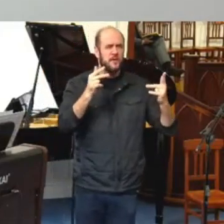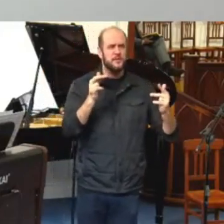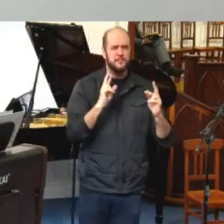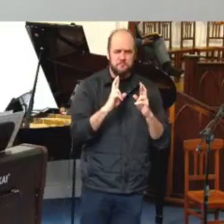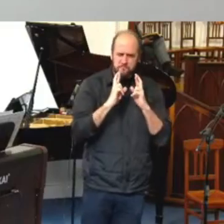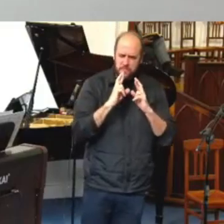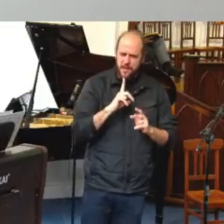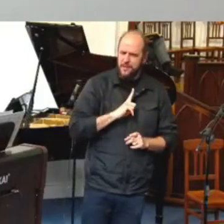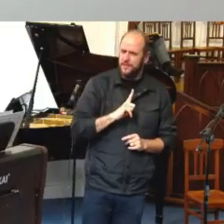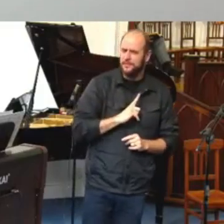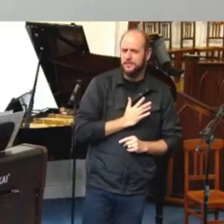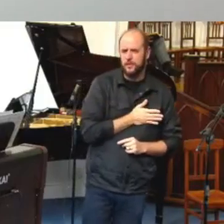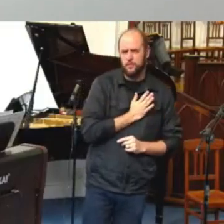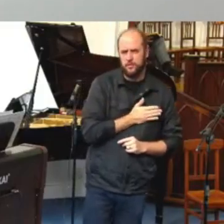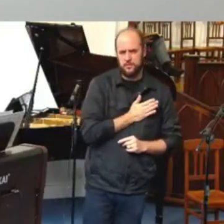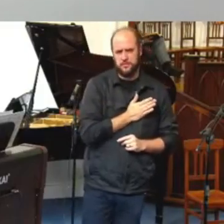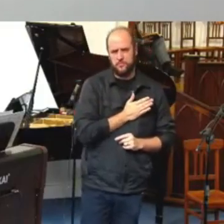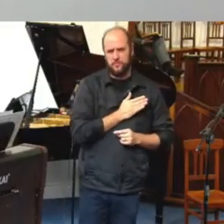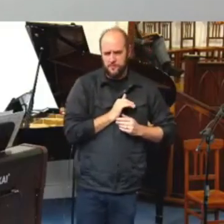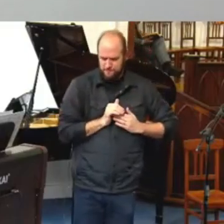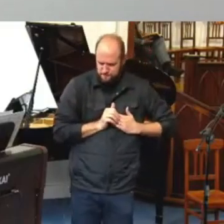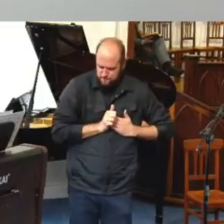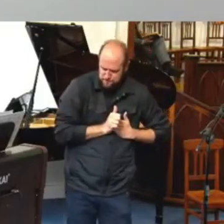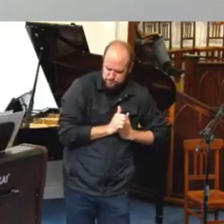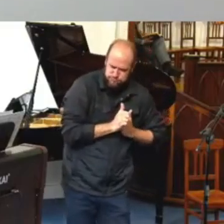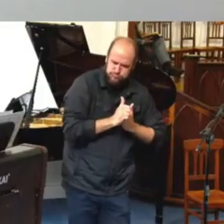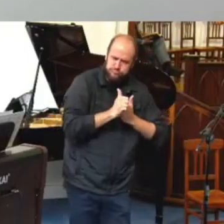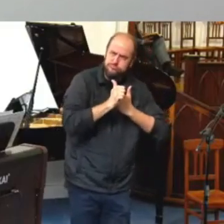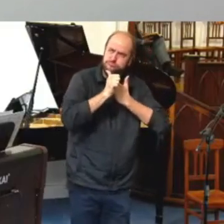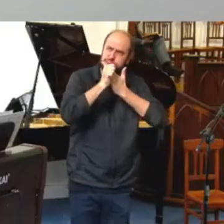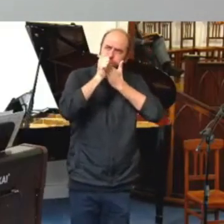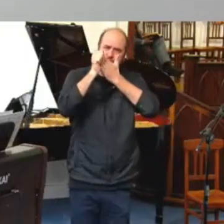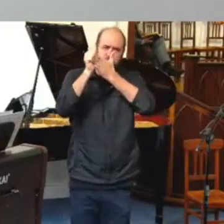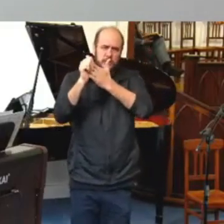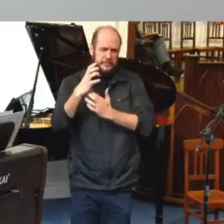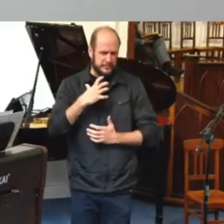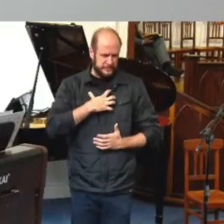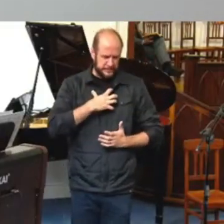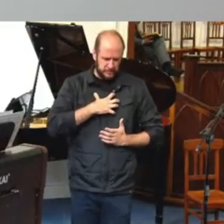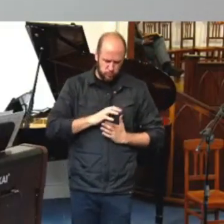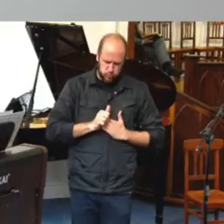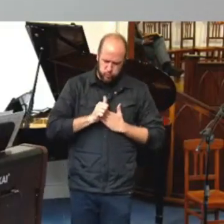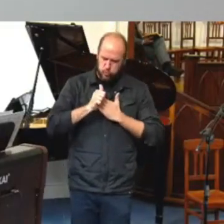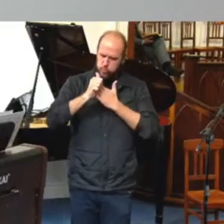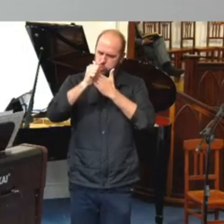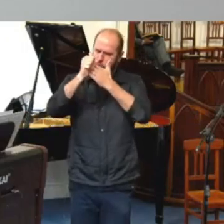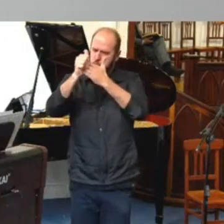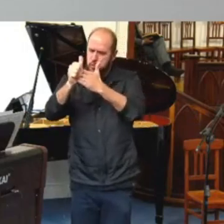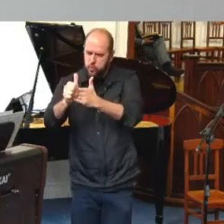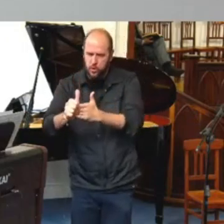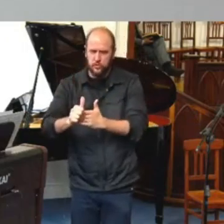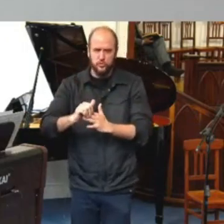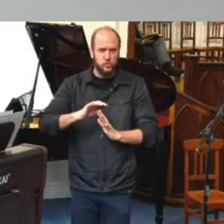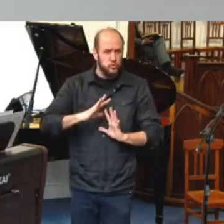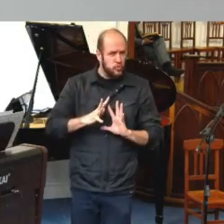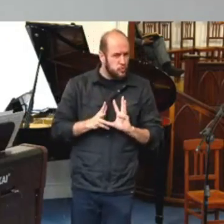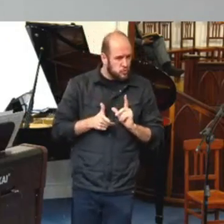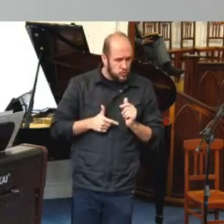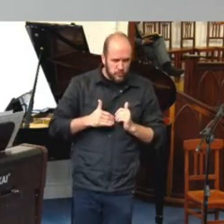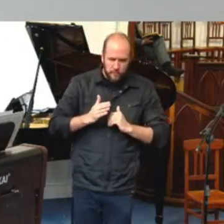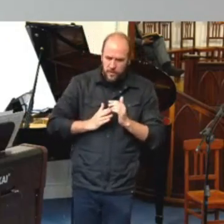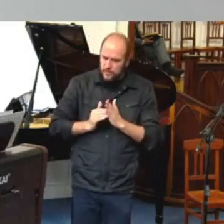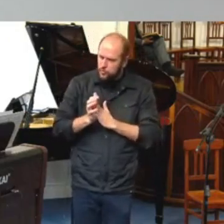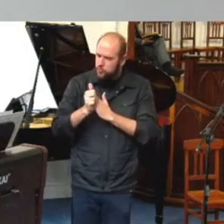que vai conduzir os sentimentos e também as suas ações. E agora a tristeza